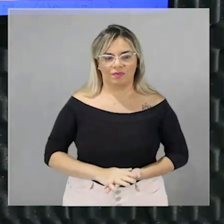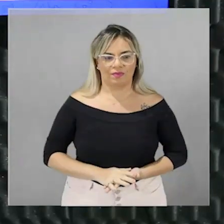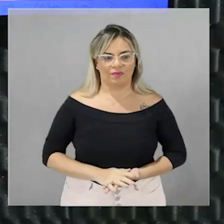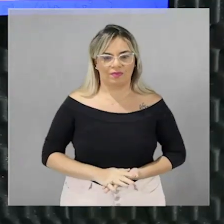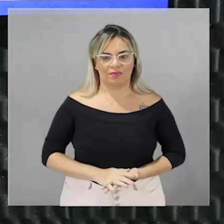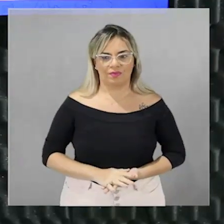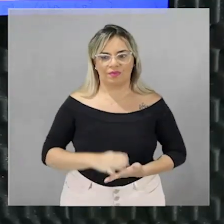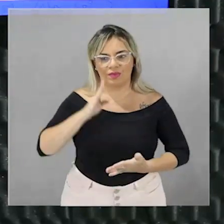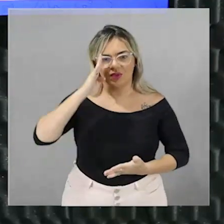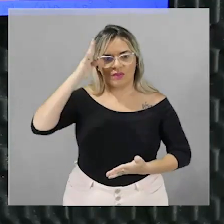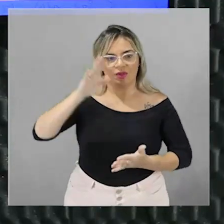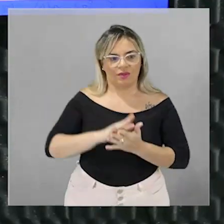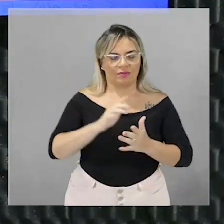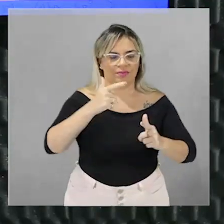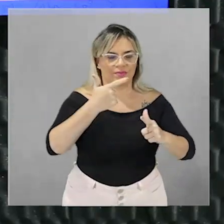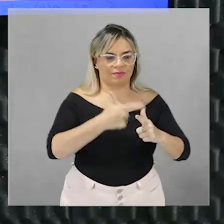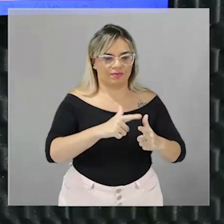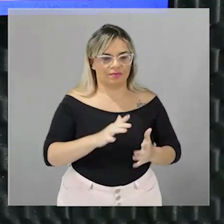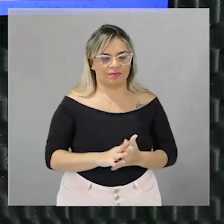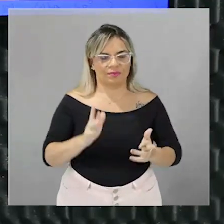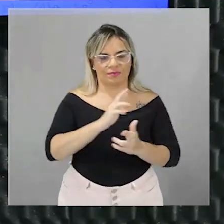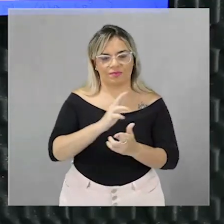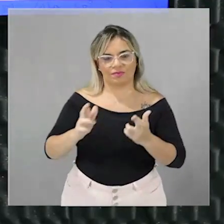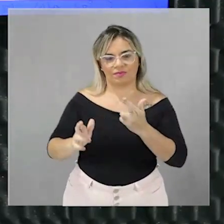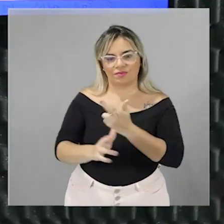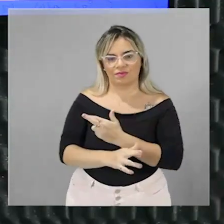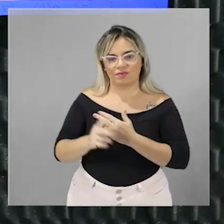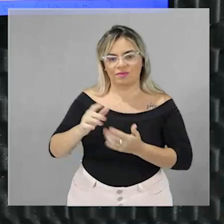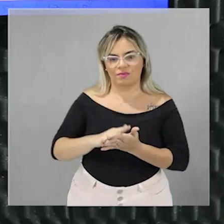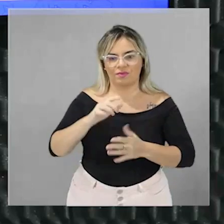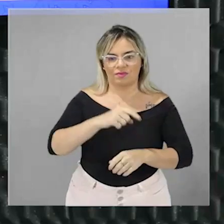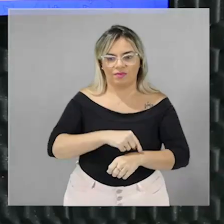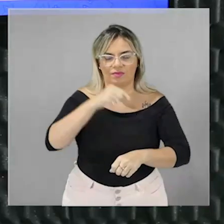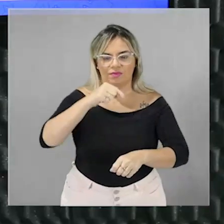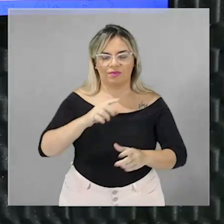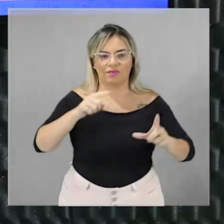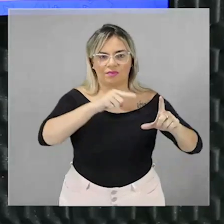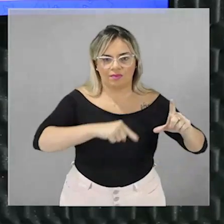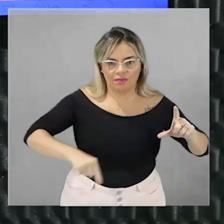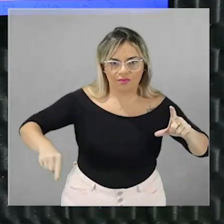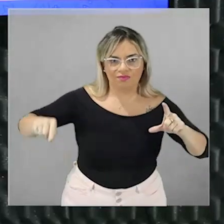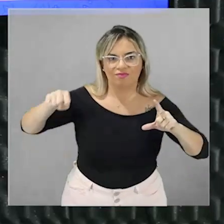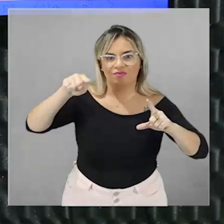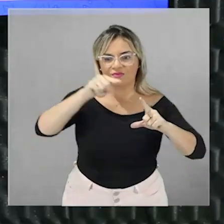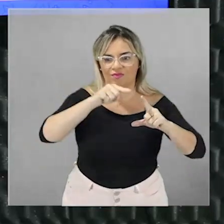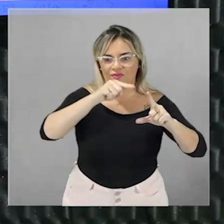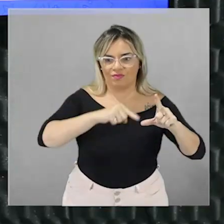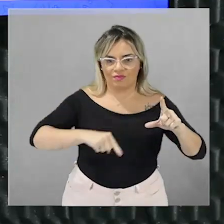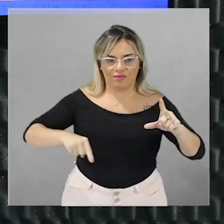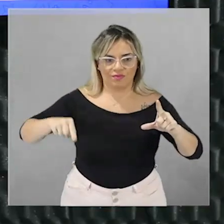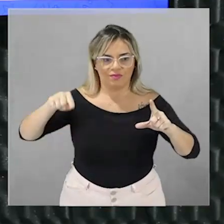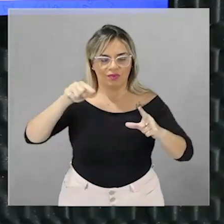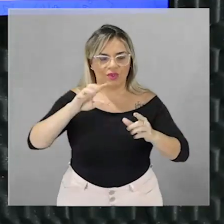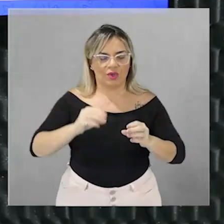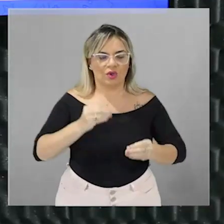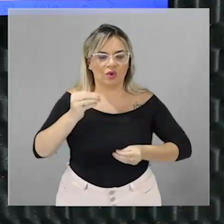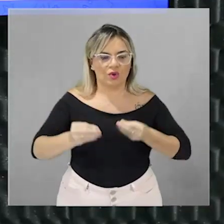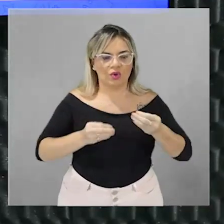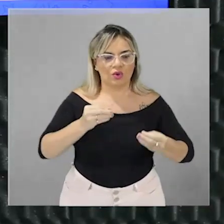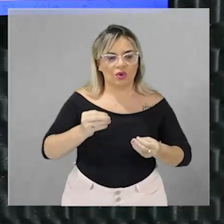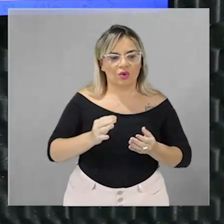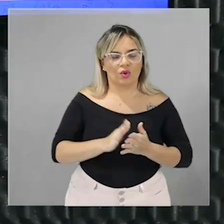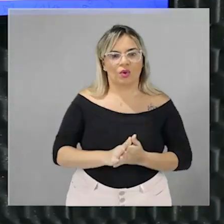linha, o principal problema está associado à relação entre tempo necessário para essa renovação e o ritmo